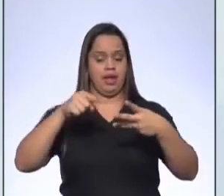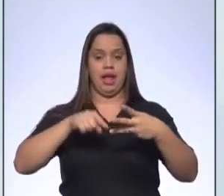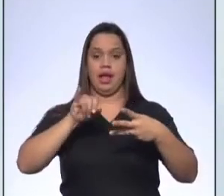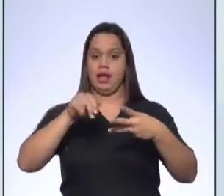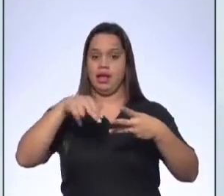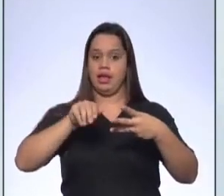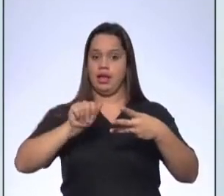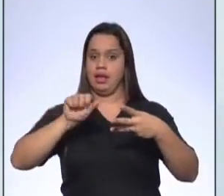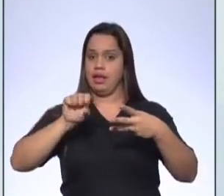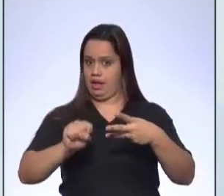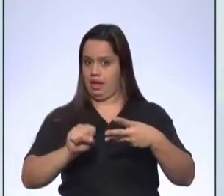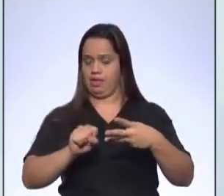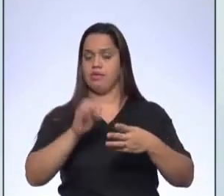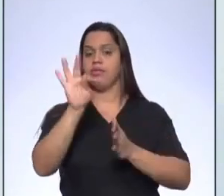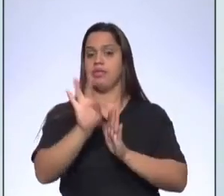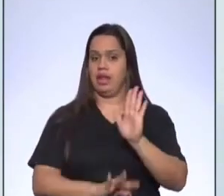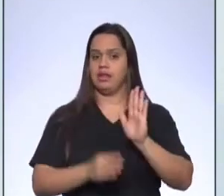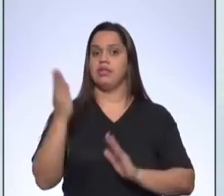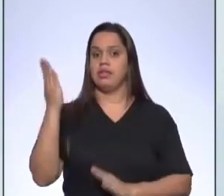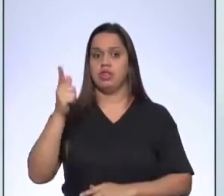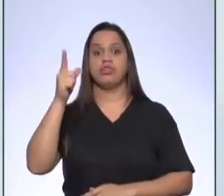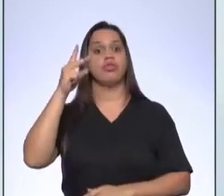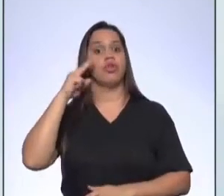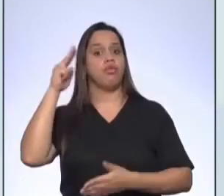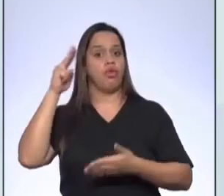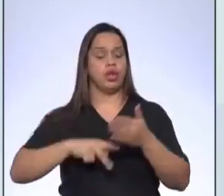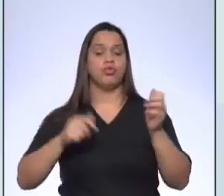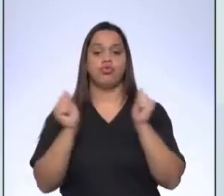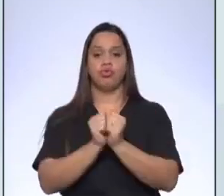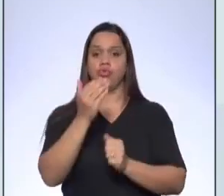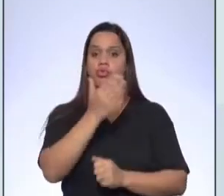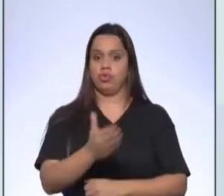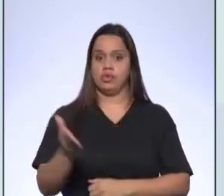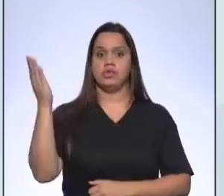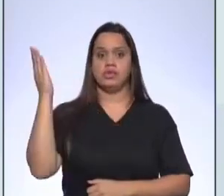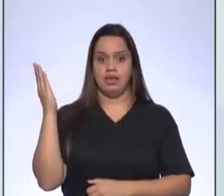incas. Nesse texto que eu vou ler com vocês,